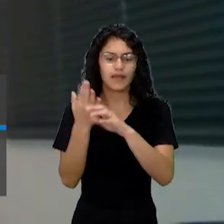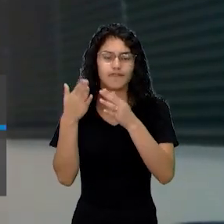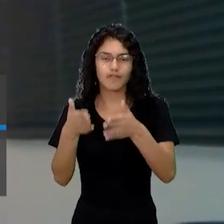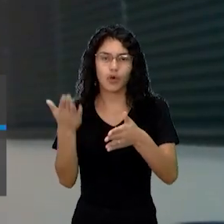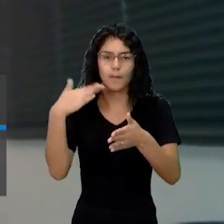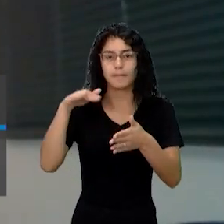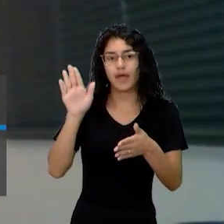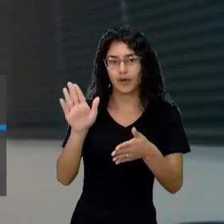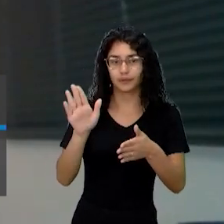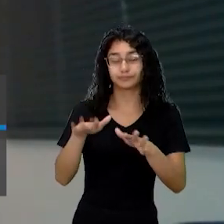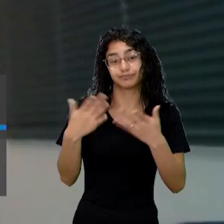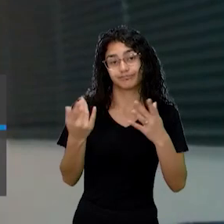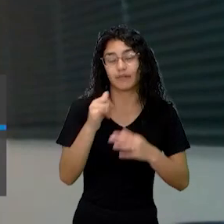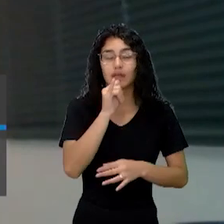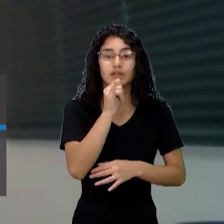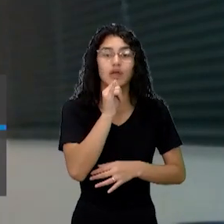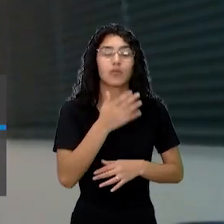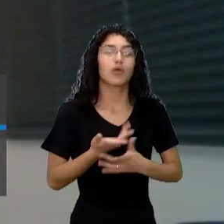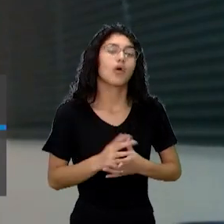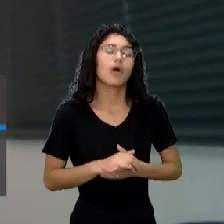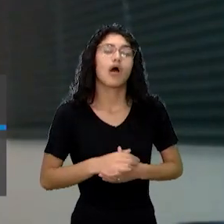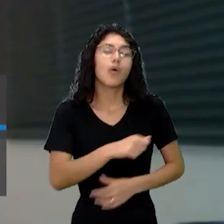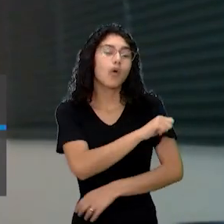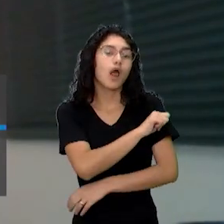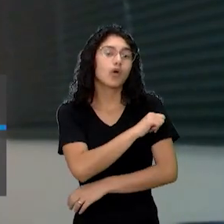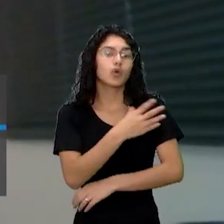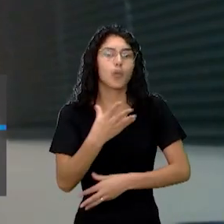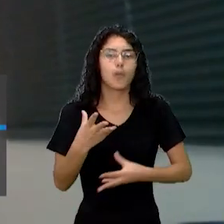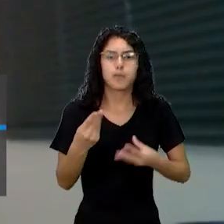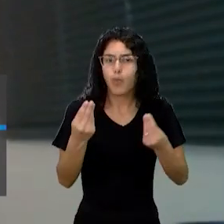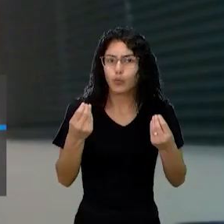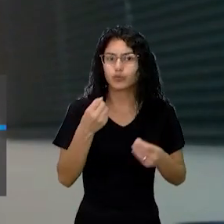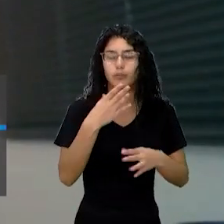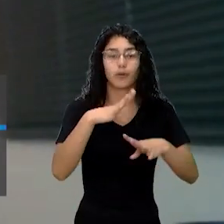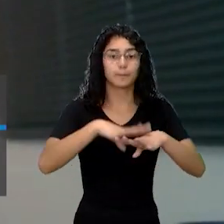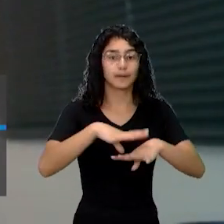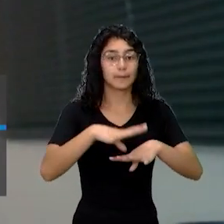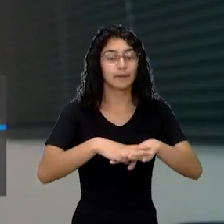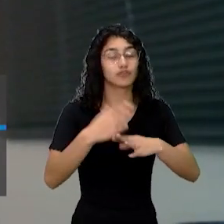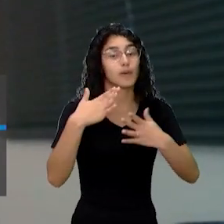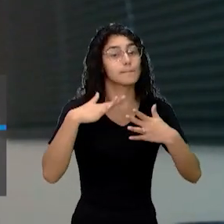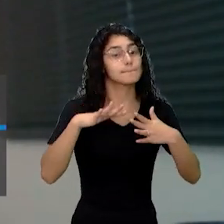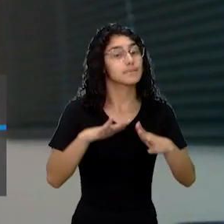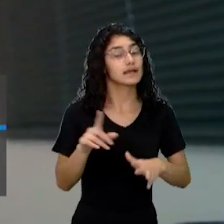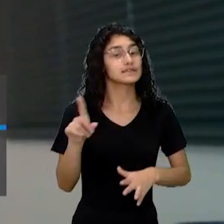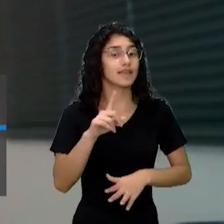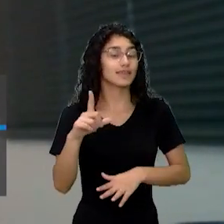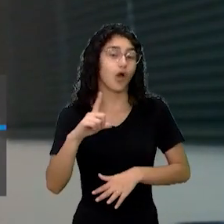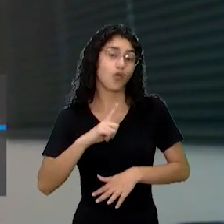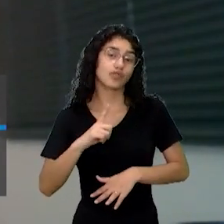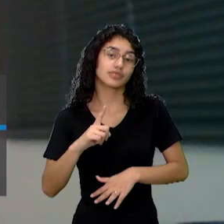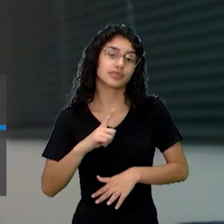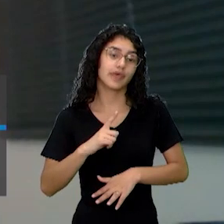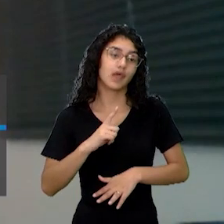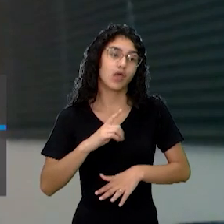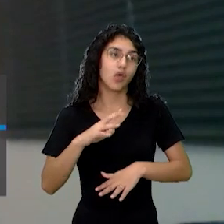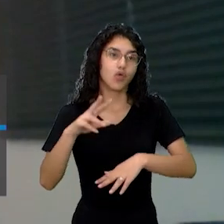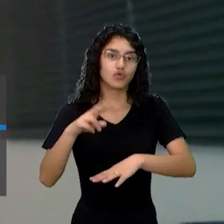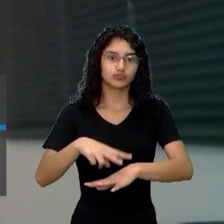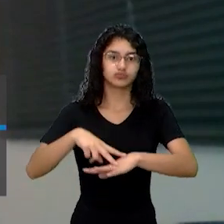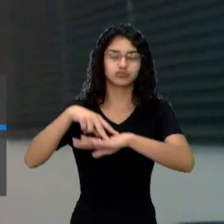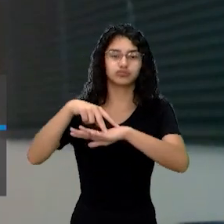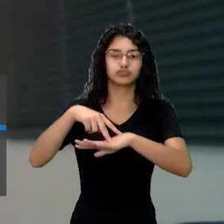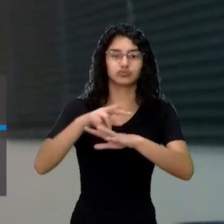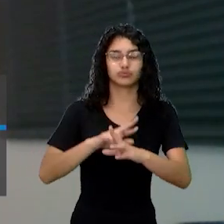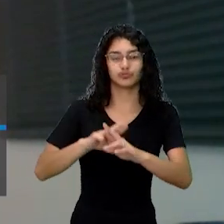por exemplo, um aluno muito bom na matemática e que não necessariamente vai ter um destaque nas outras disciplinas. E